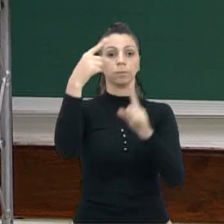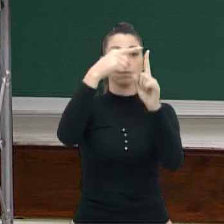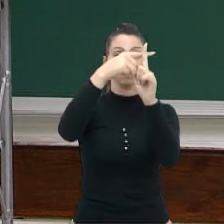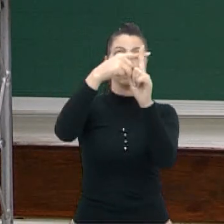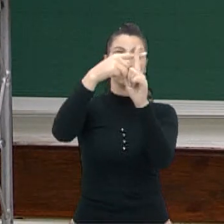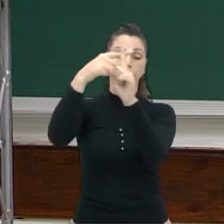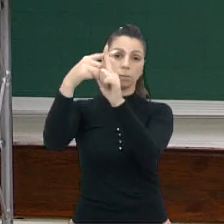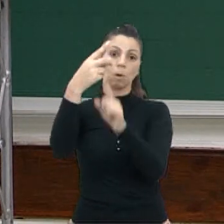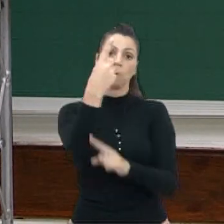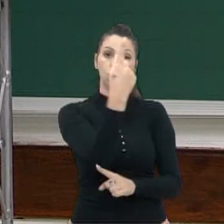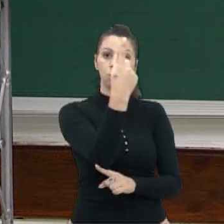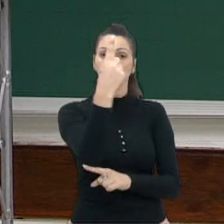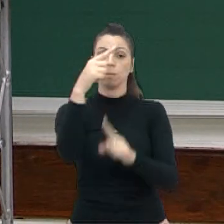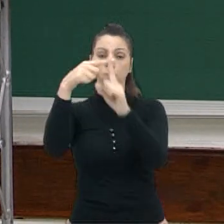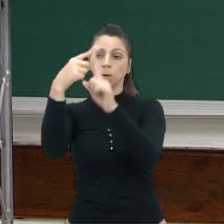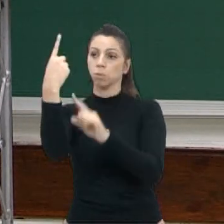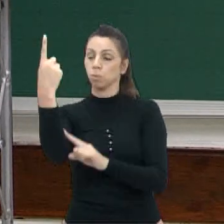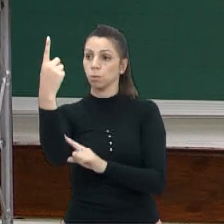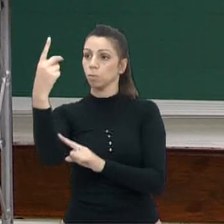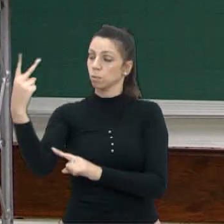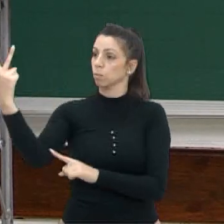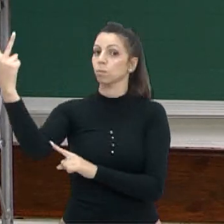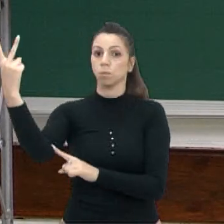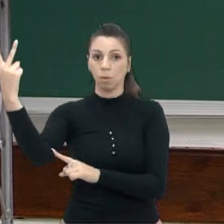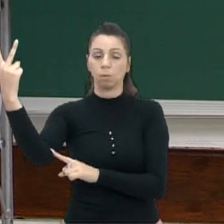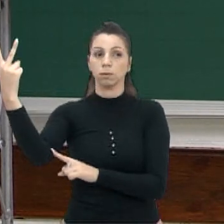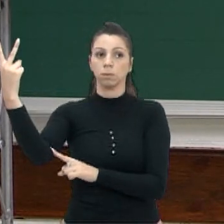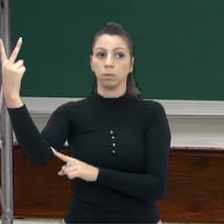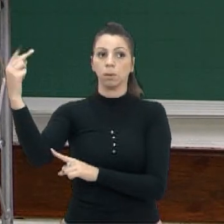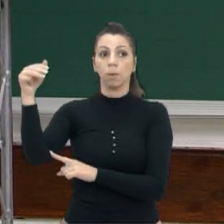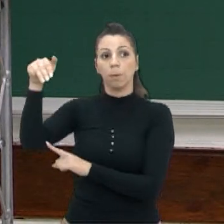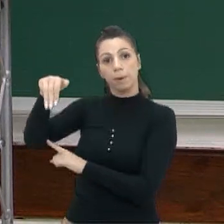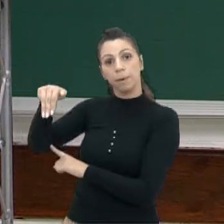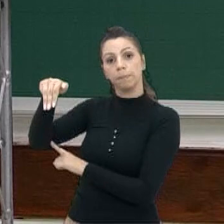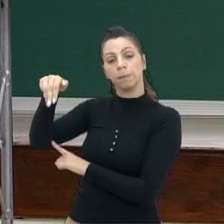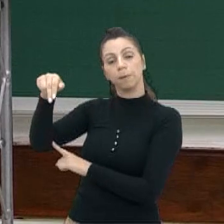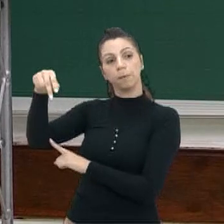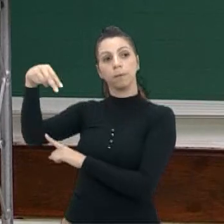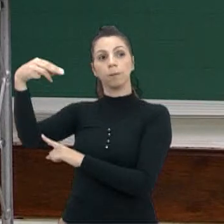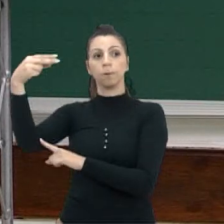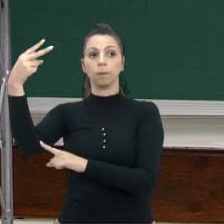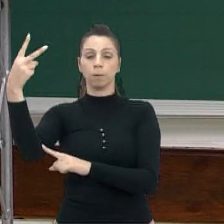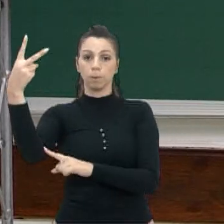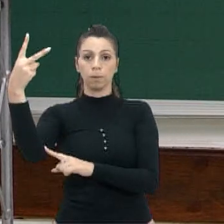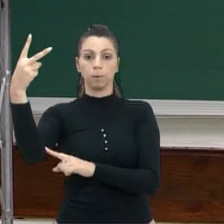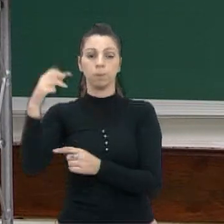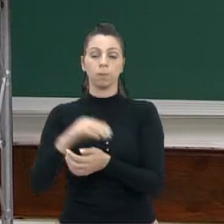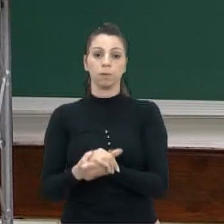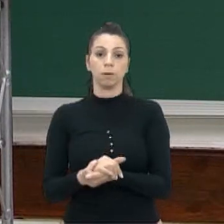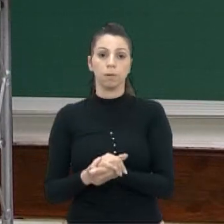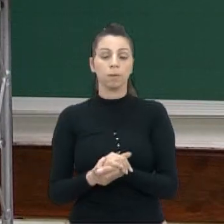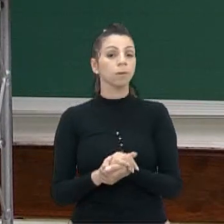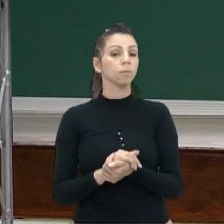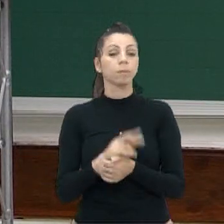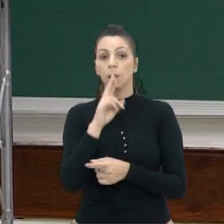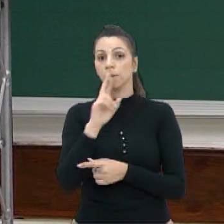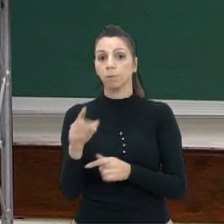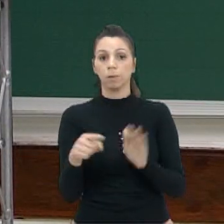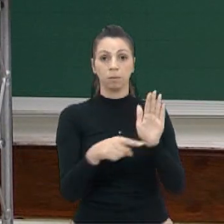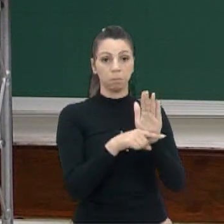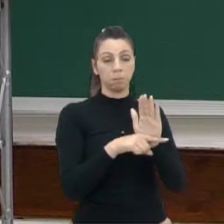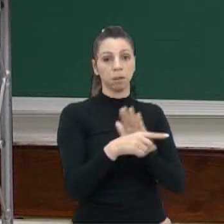2. M2. E o n só aparece aqui. Então, repete. Fica quanto? Menos 20, m ao quadrado